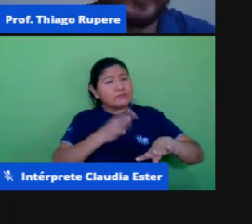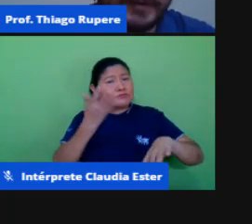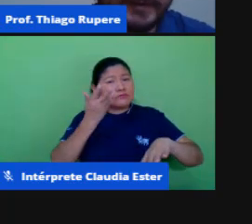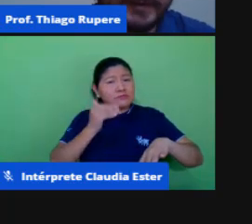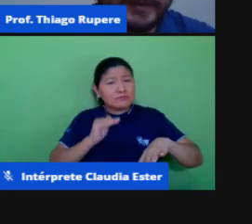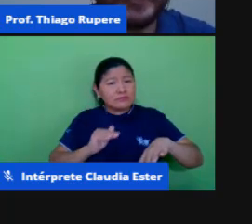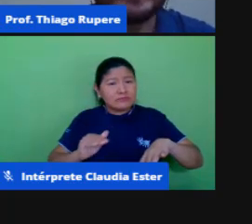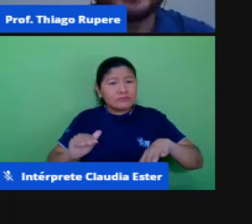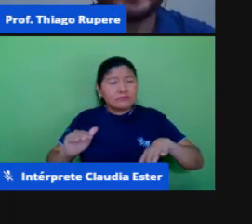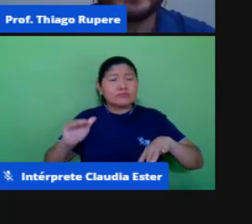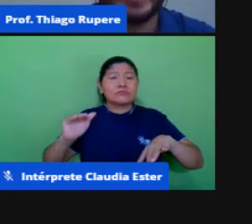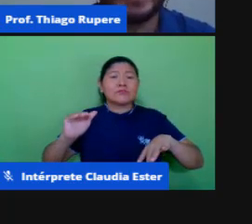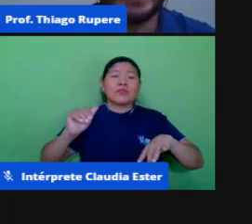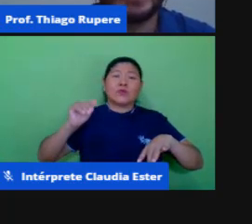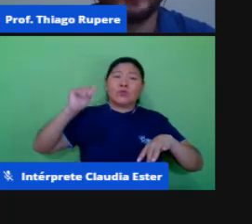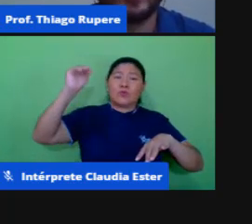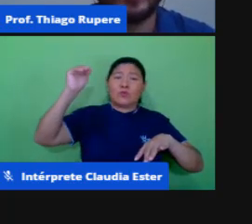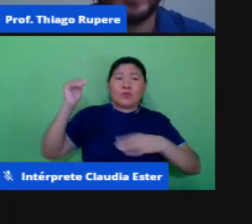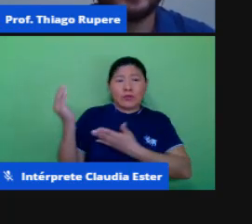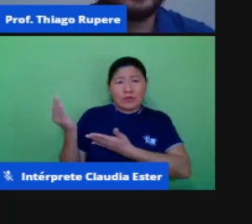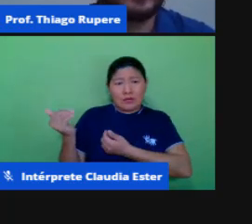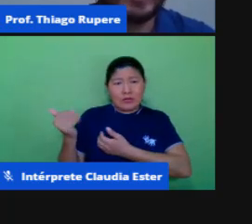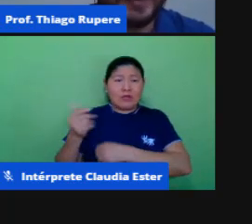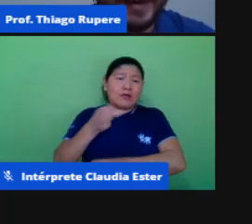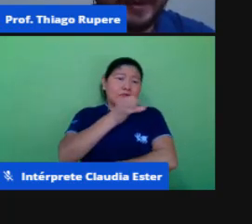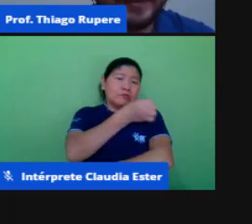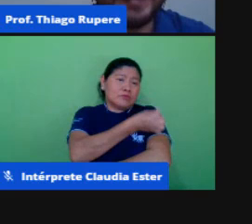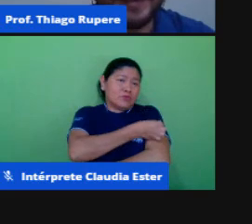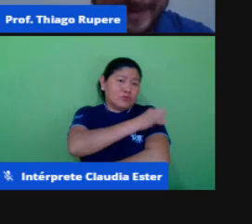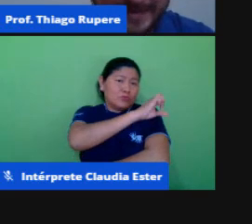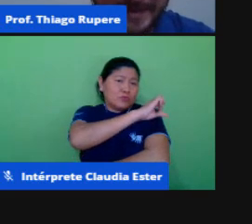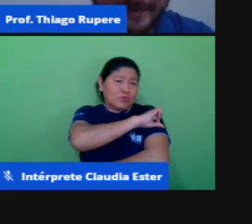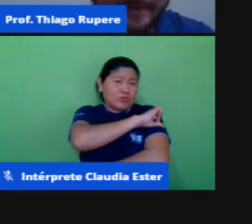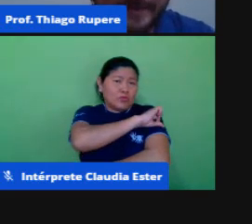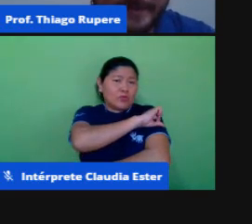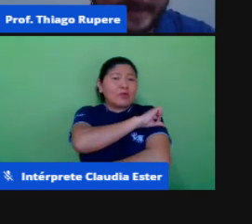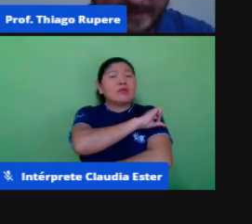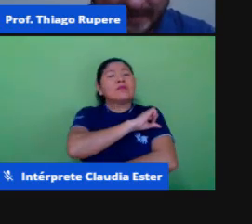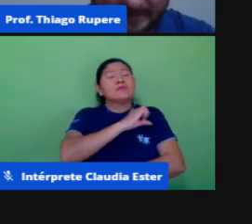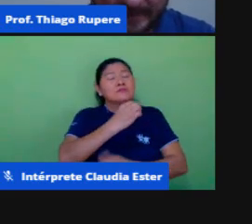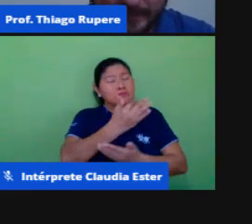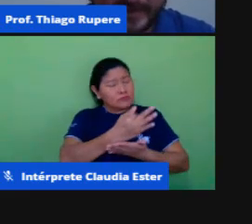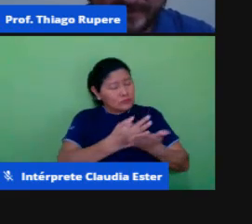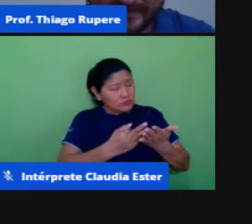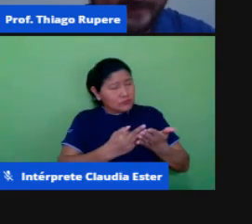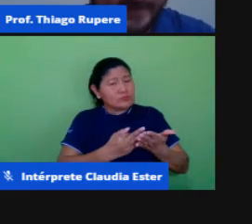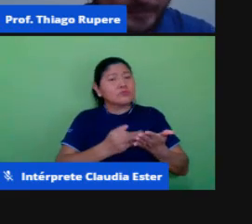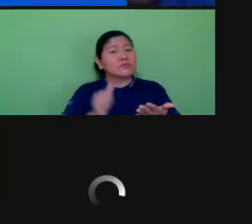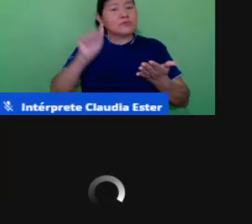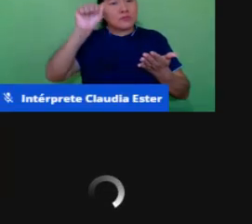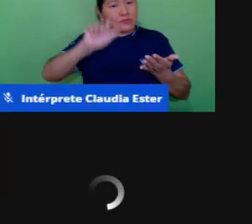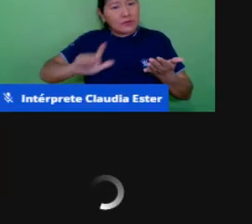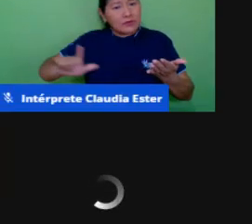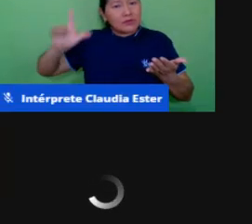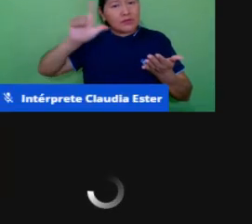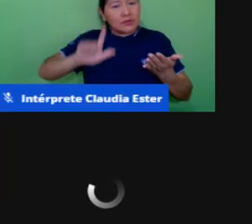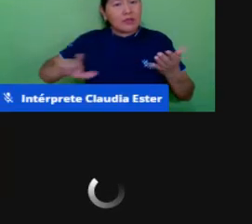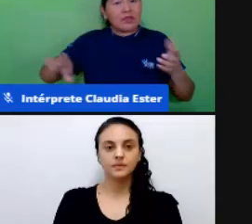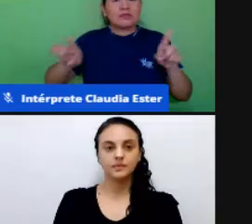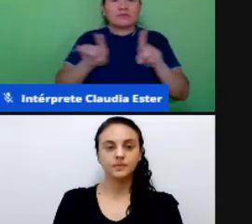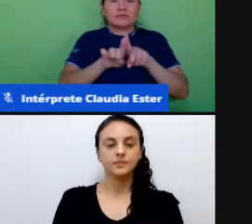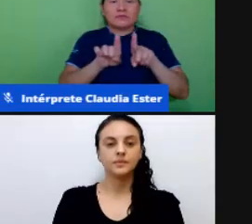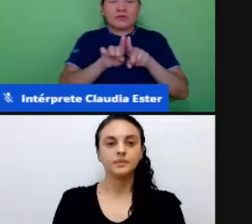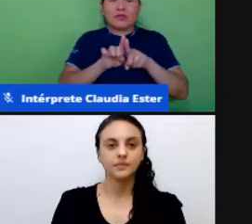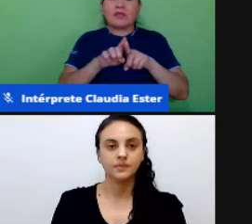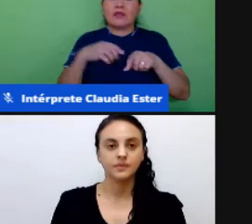até o nono do ensino fundamental, né? O artístico literário, ele ganha essa importância que sempre foi devida,